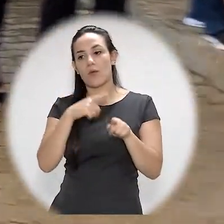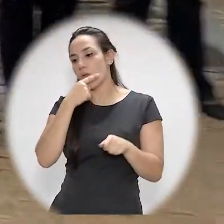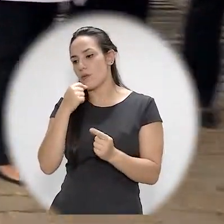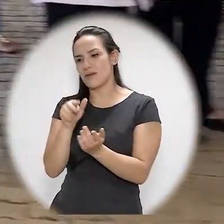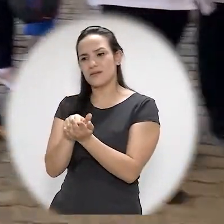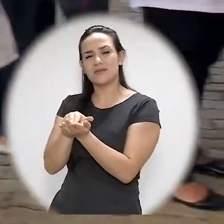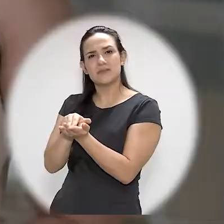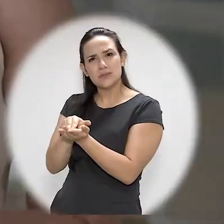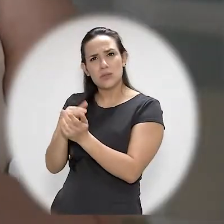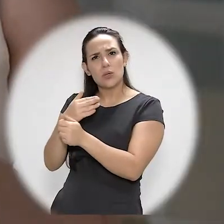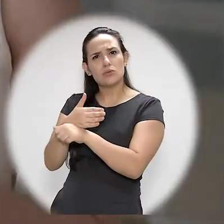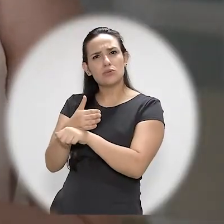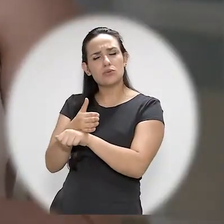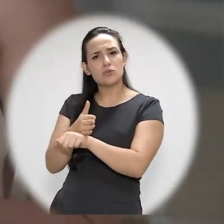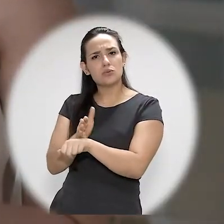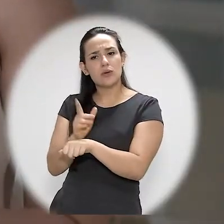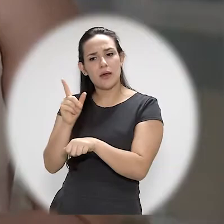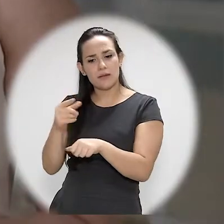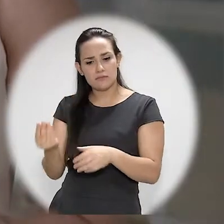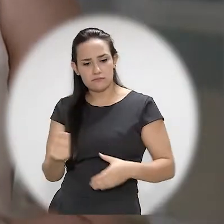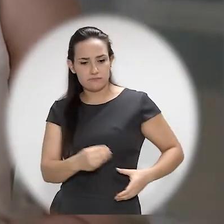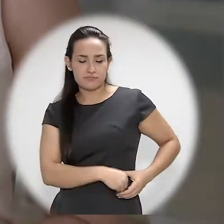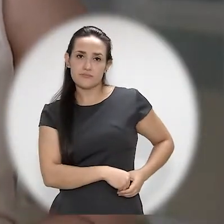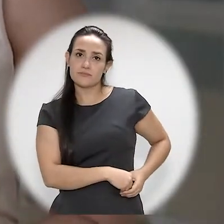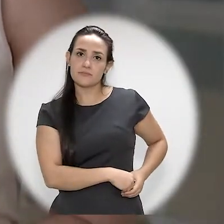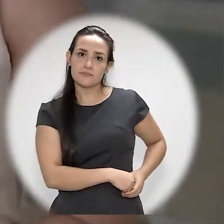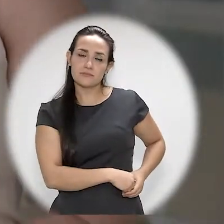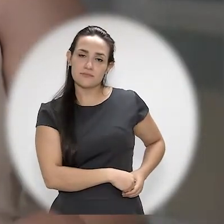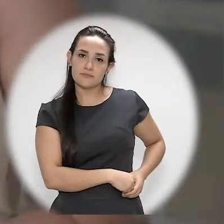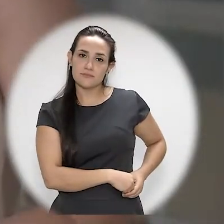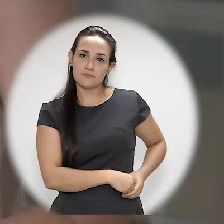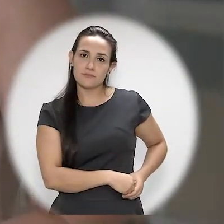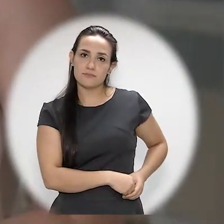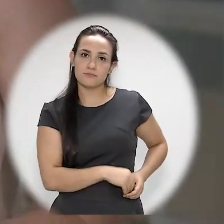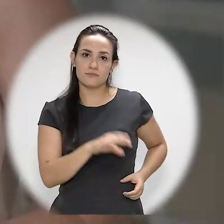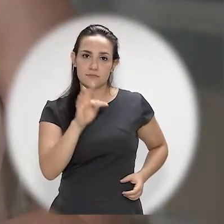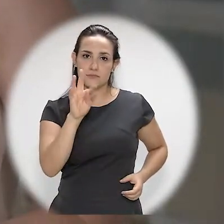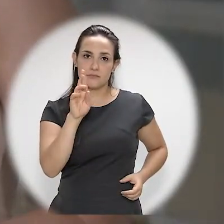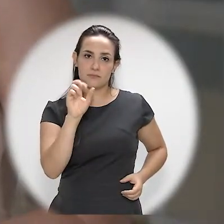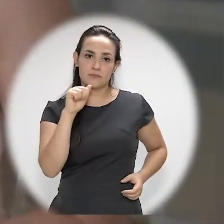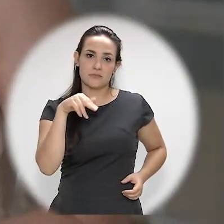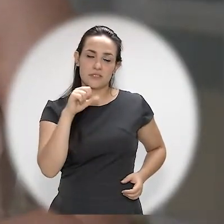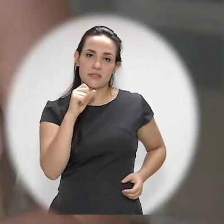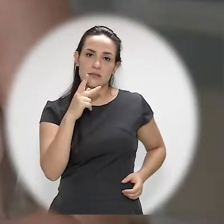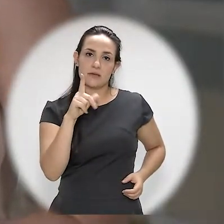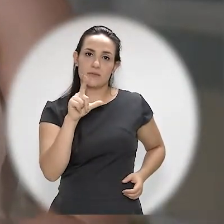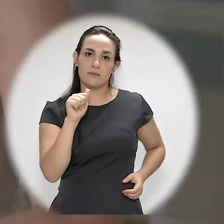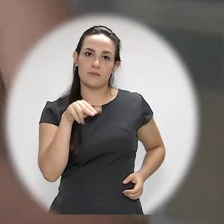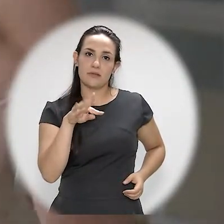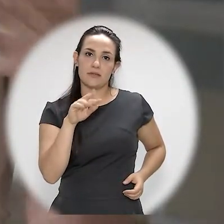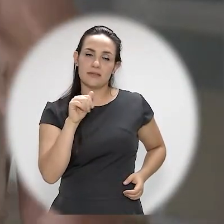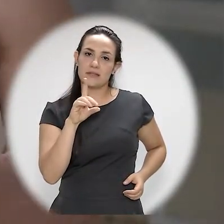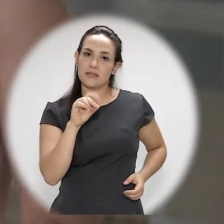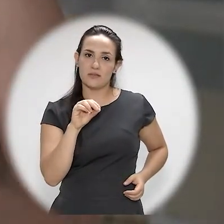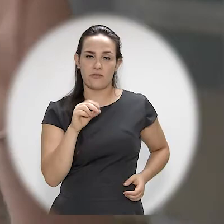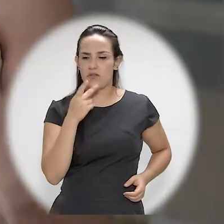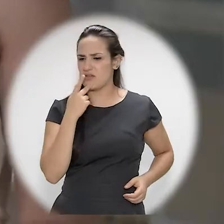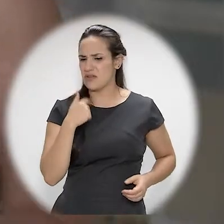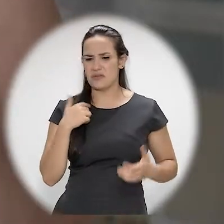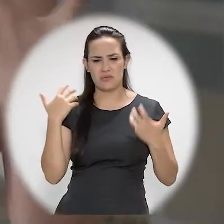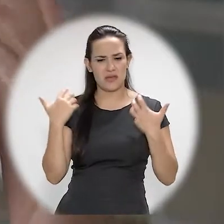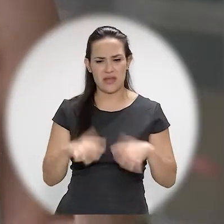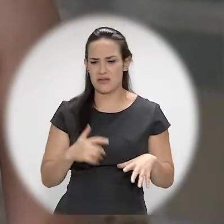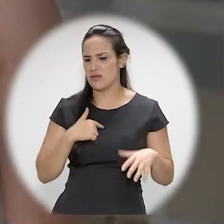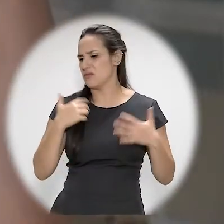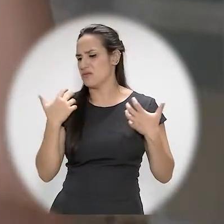que ficou internado bastante tempo, ele era um paciente transplantado, e aí ele pediu o tempo todo para não